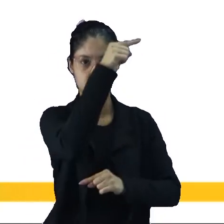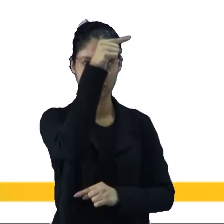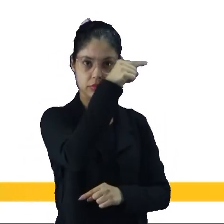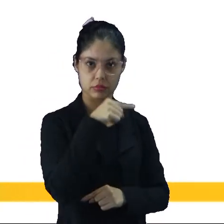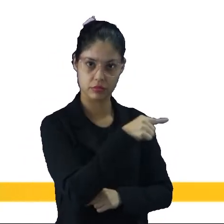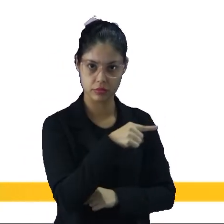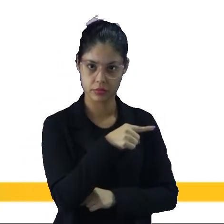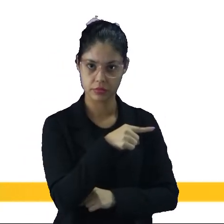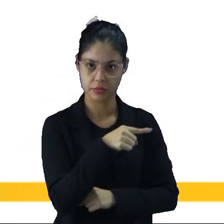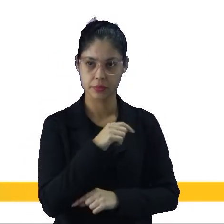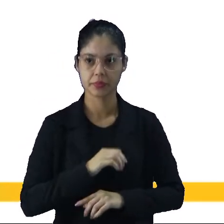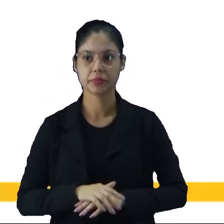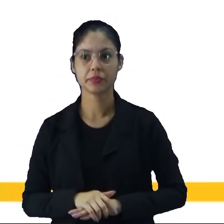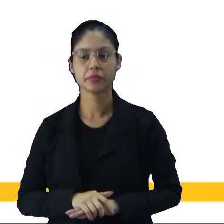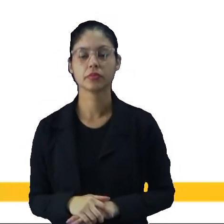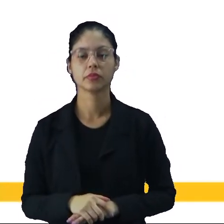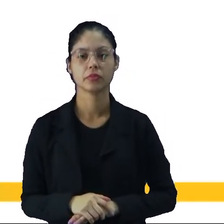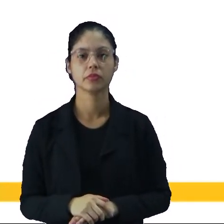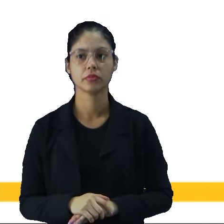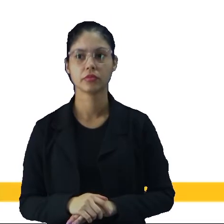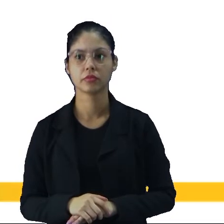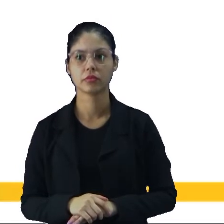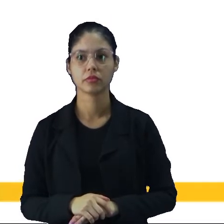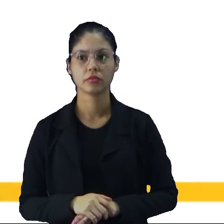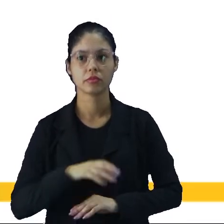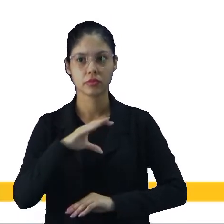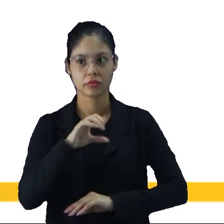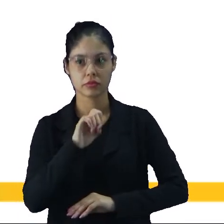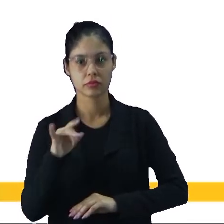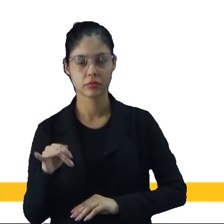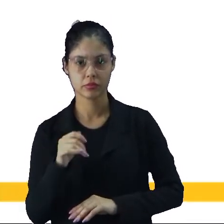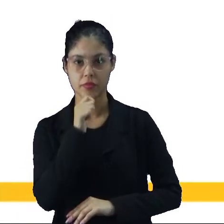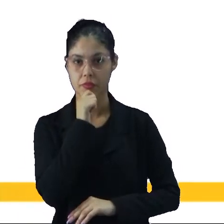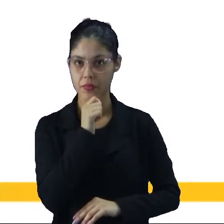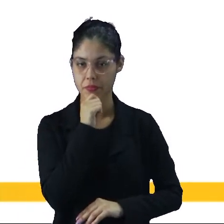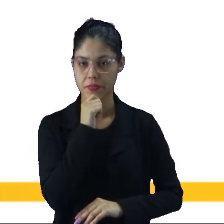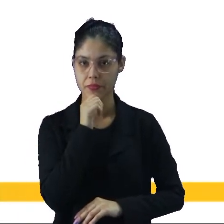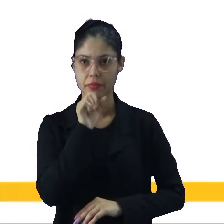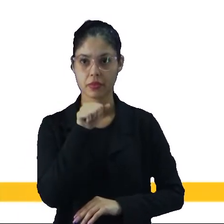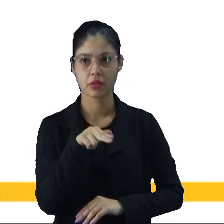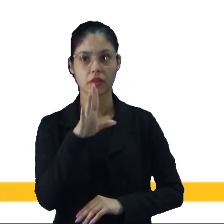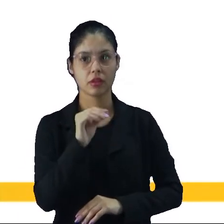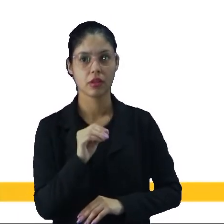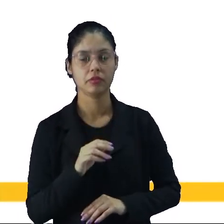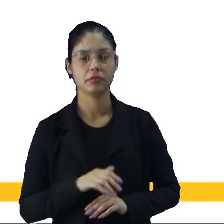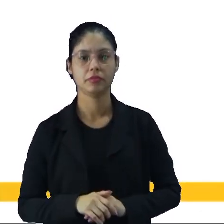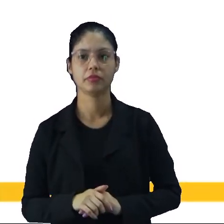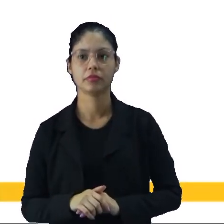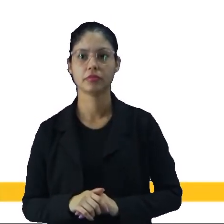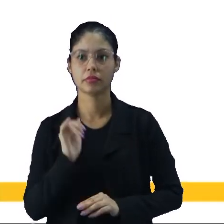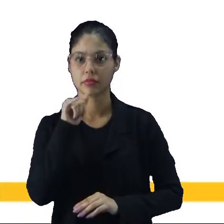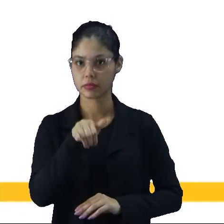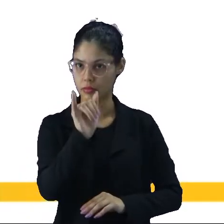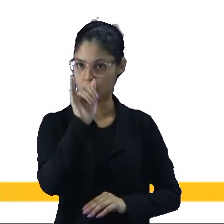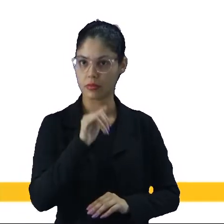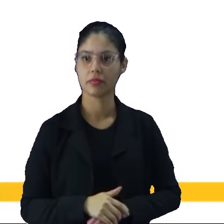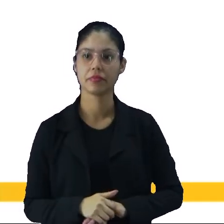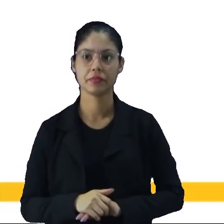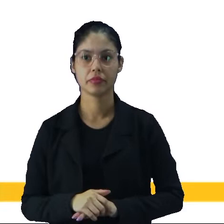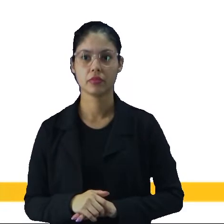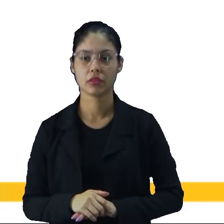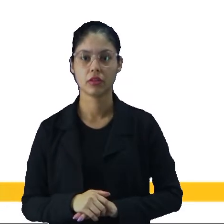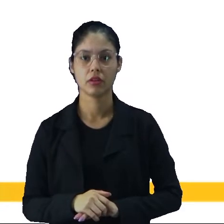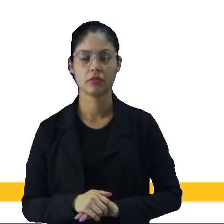negativo no segundo e no terceiro. Então, cosseno e a questão do seno. Seno é eixo Y